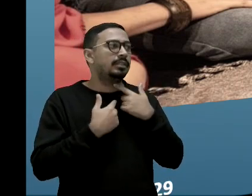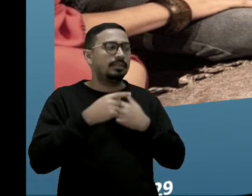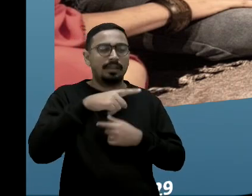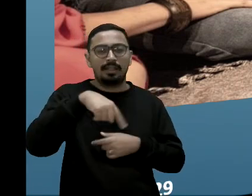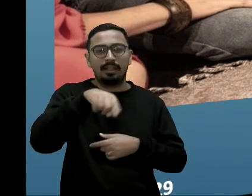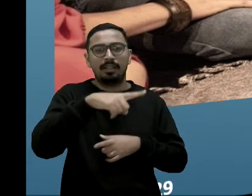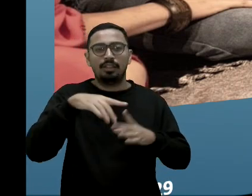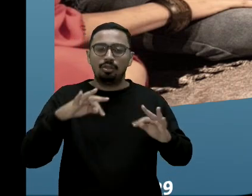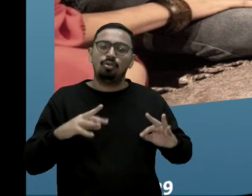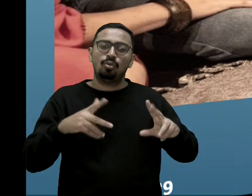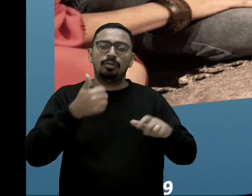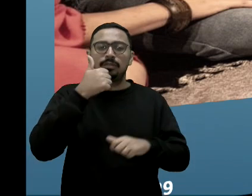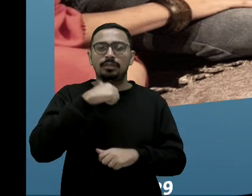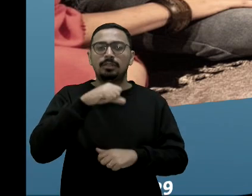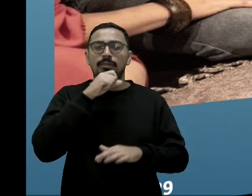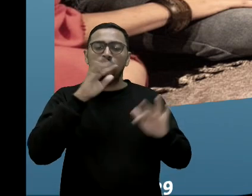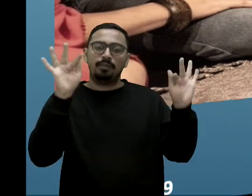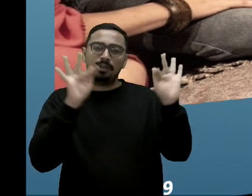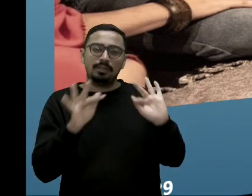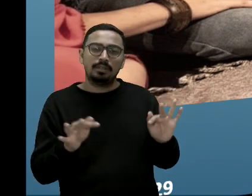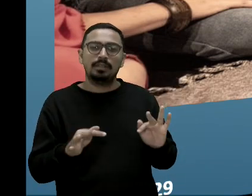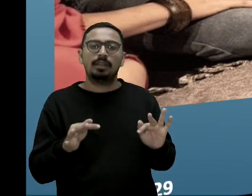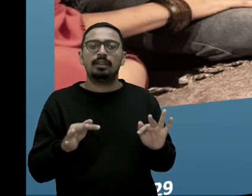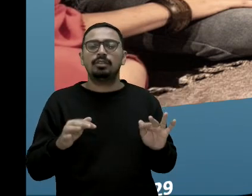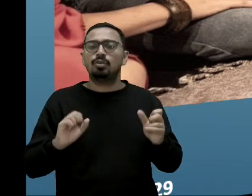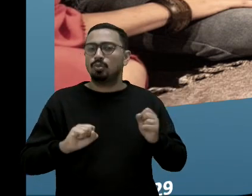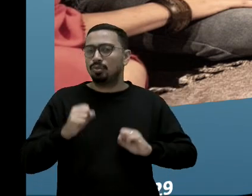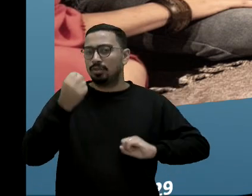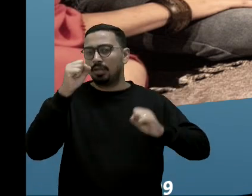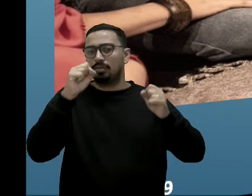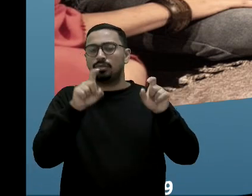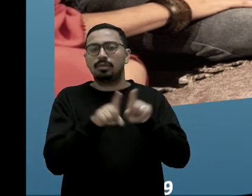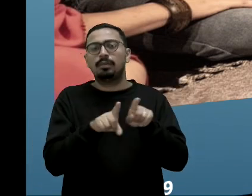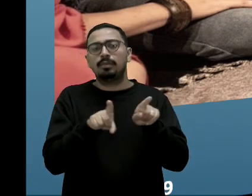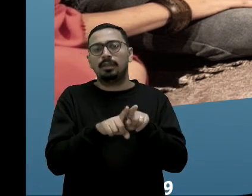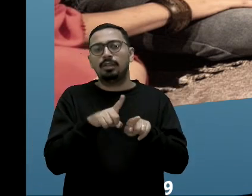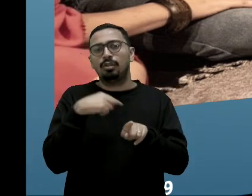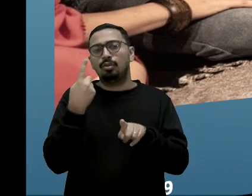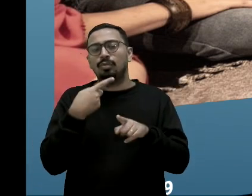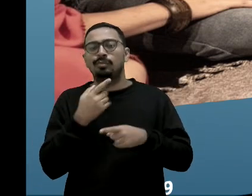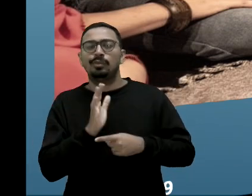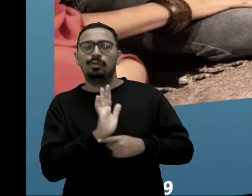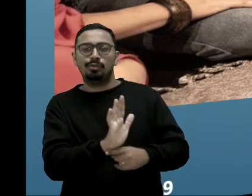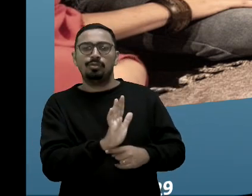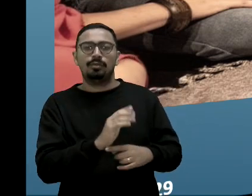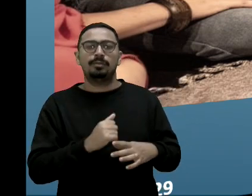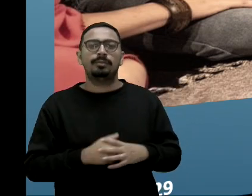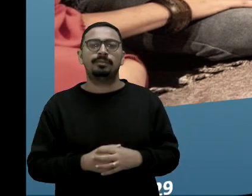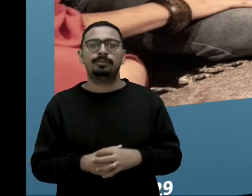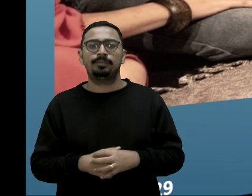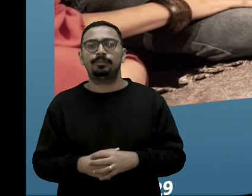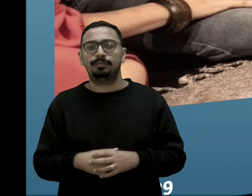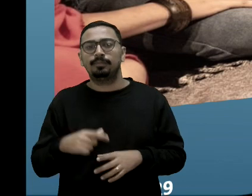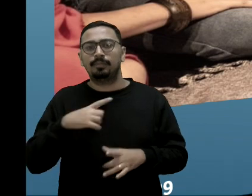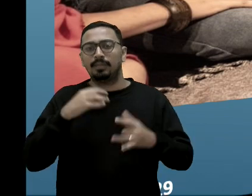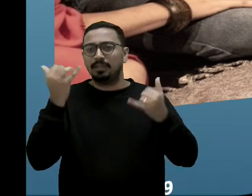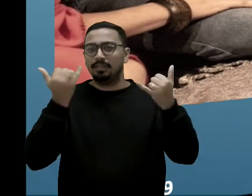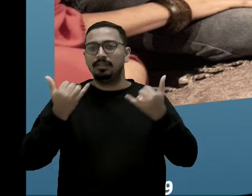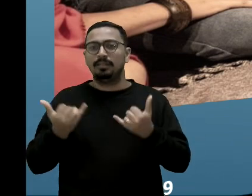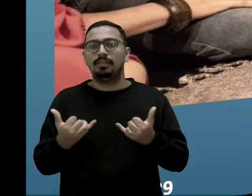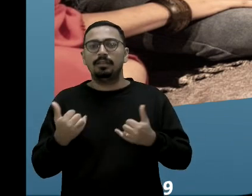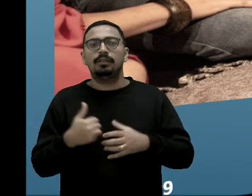muitas felicidades, muito sucesso, e que nós estamos aqui para colaborar. Eu tenho até os dados aqui, a doutora